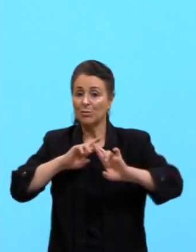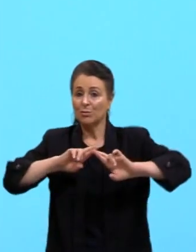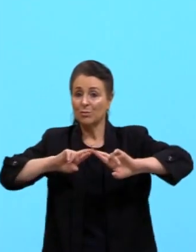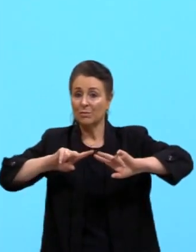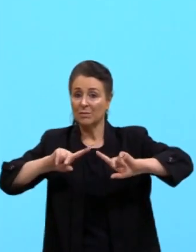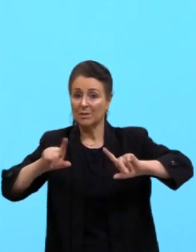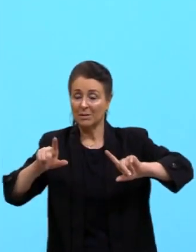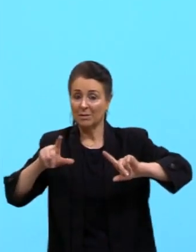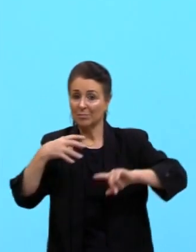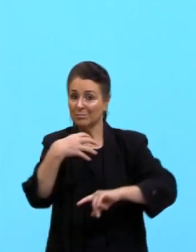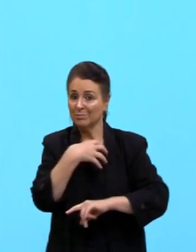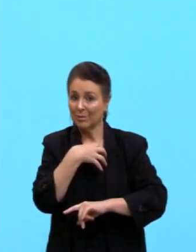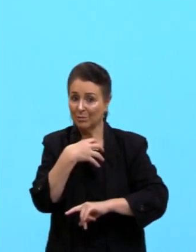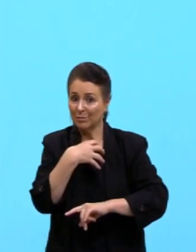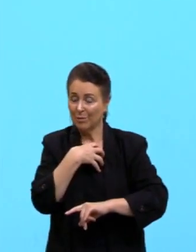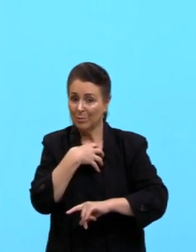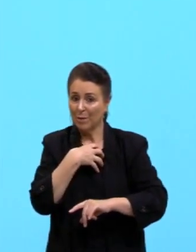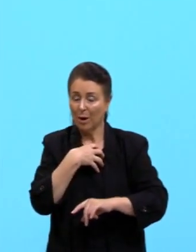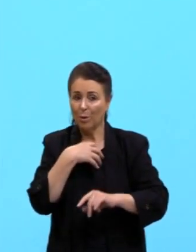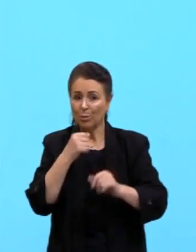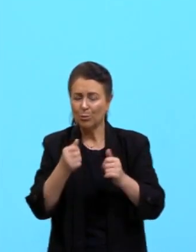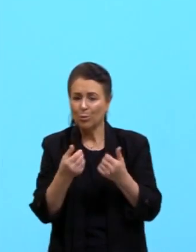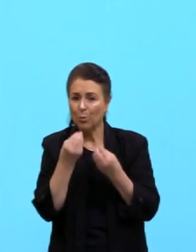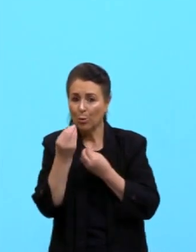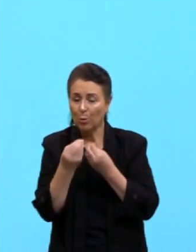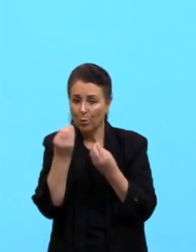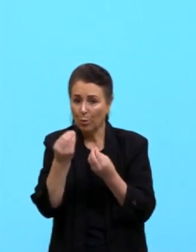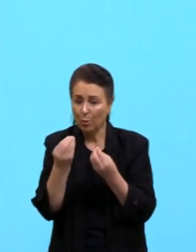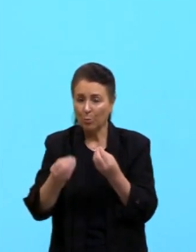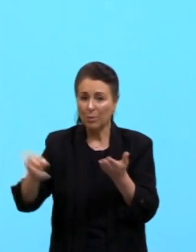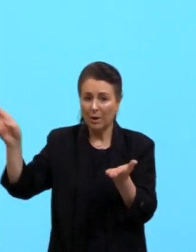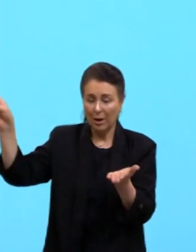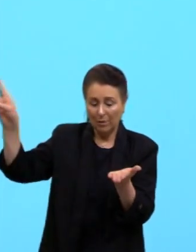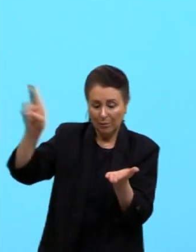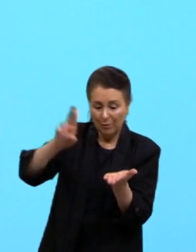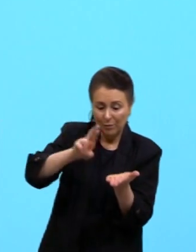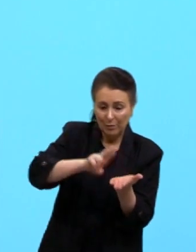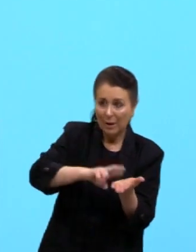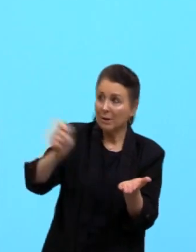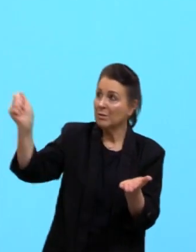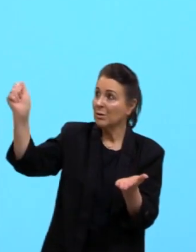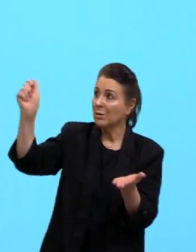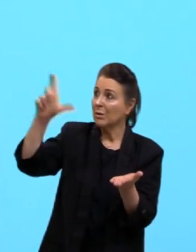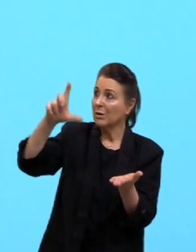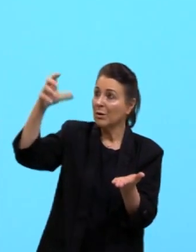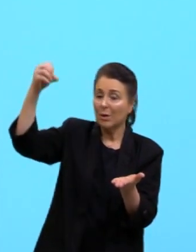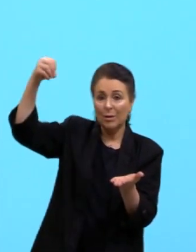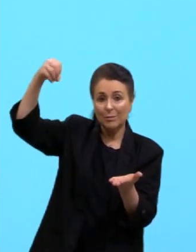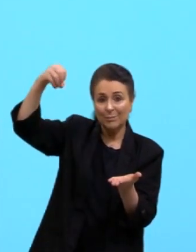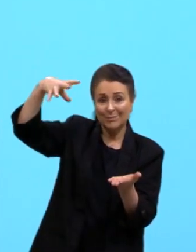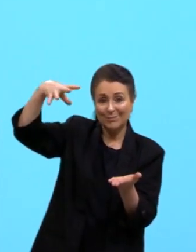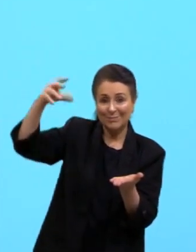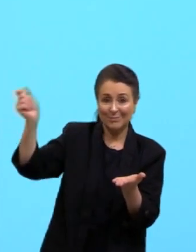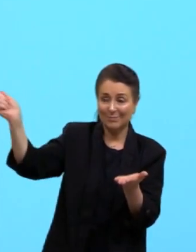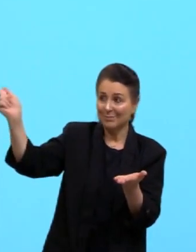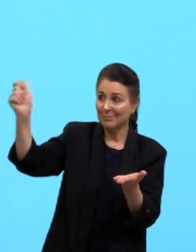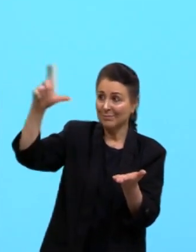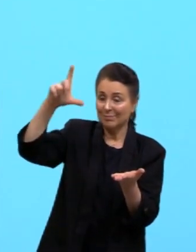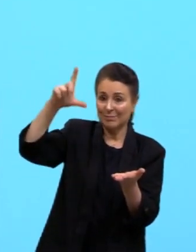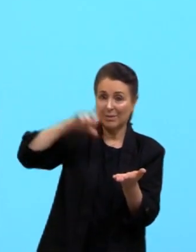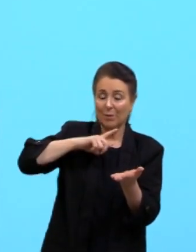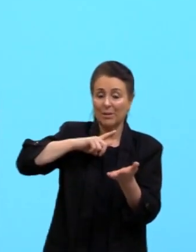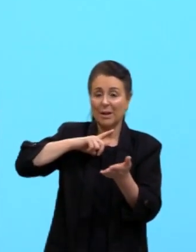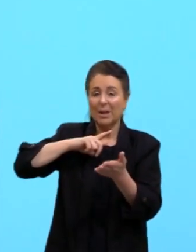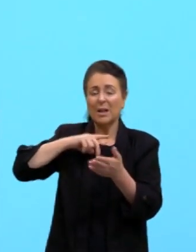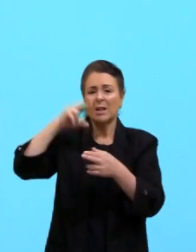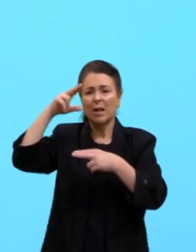entre a forma que se reflete a luz solar, né, a energia solar, e aí tu vai colocar um receptor no, no satélite,